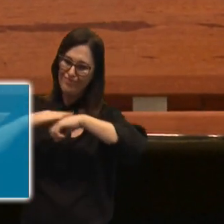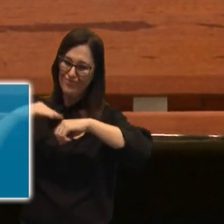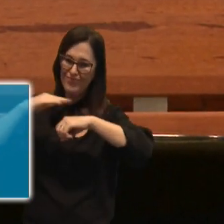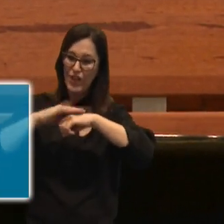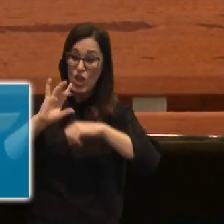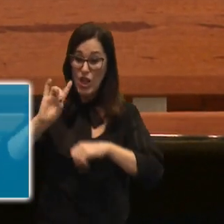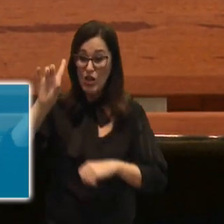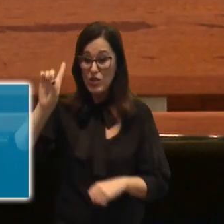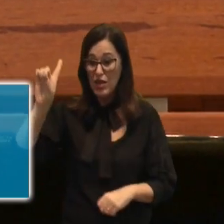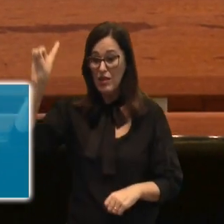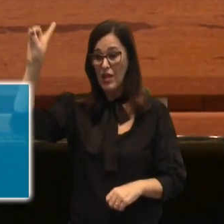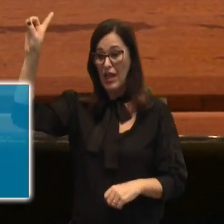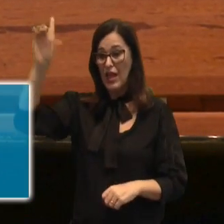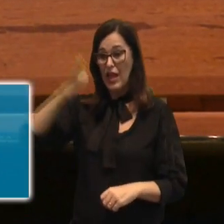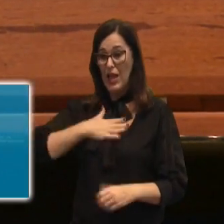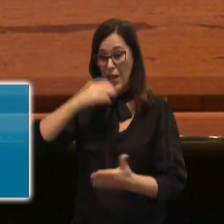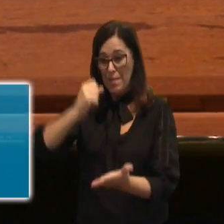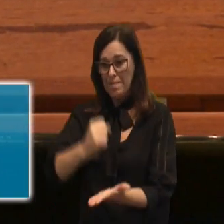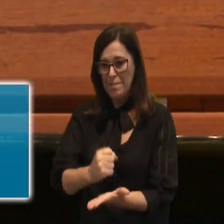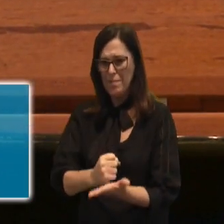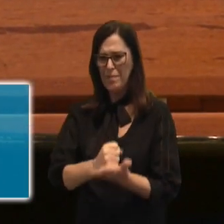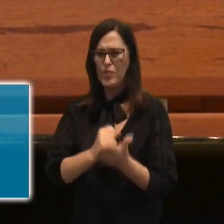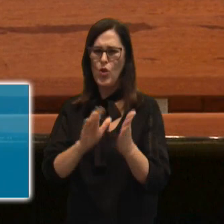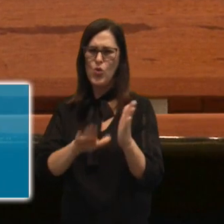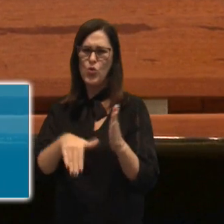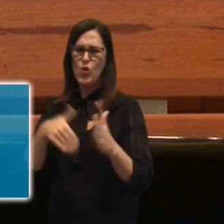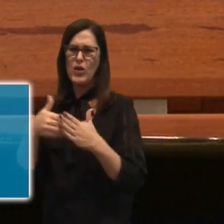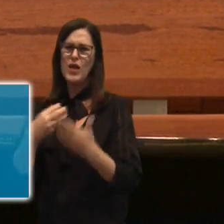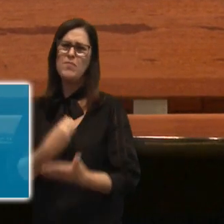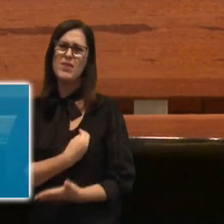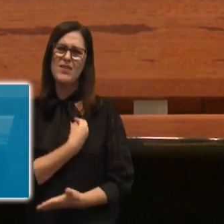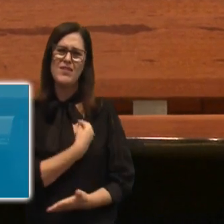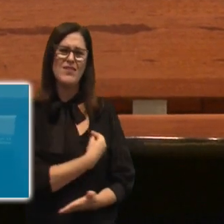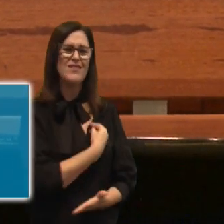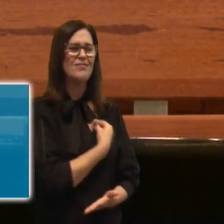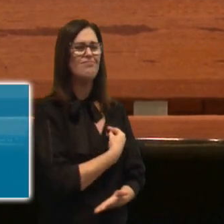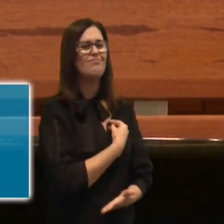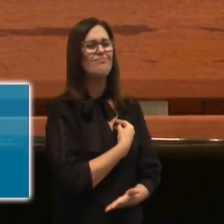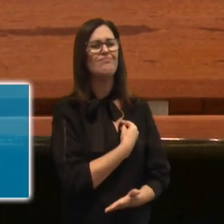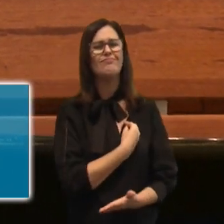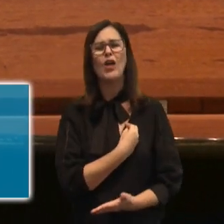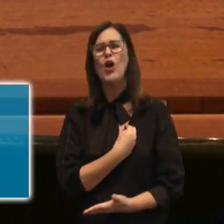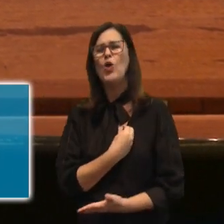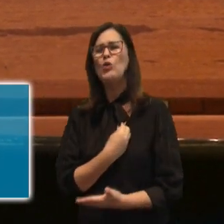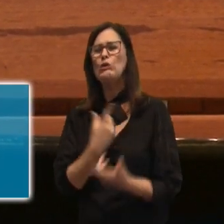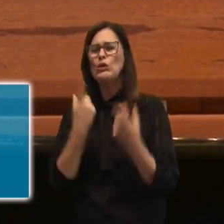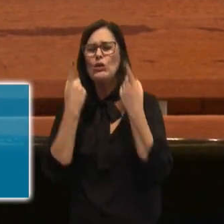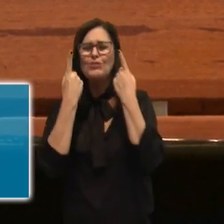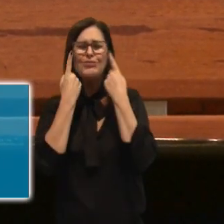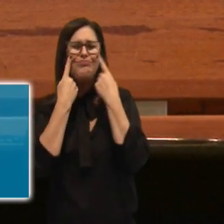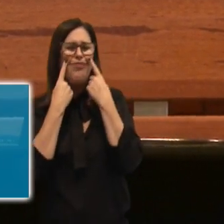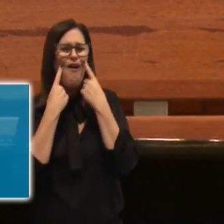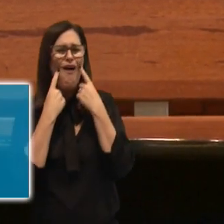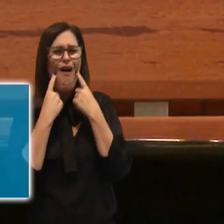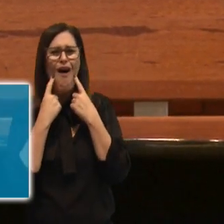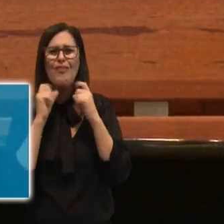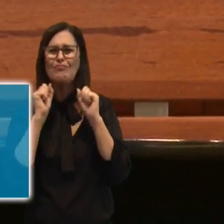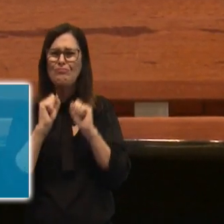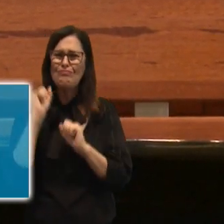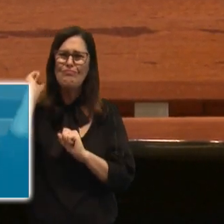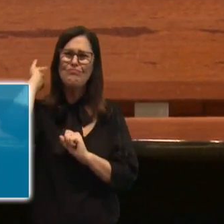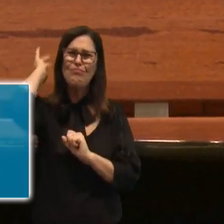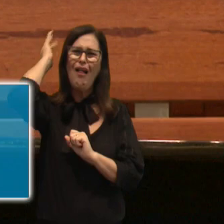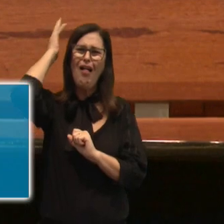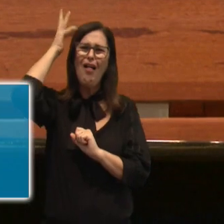consolador. Só Deus me ampara em todo o meu viver. O choro